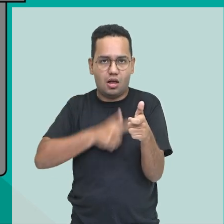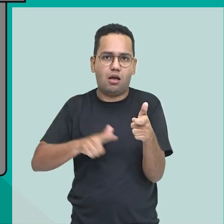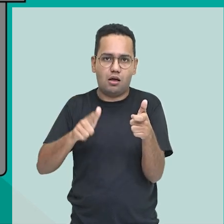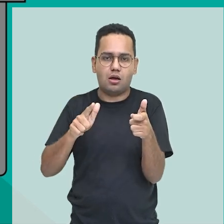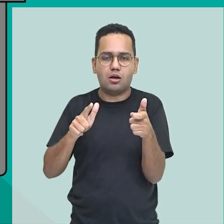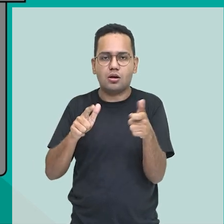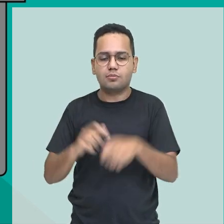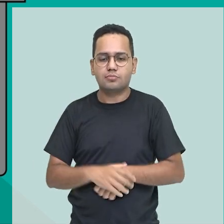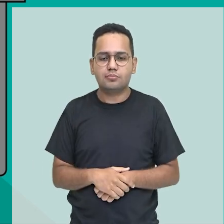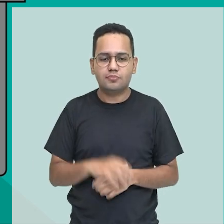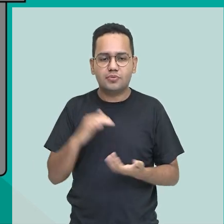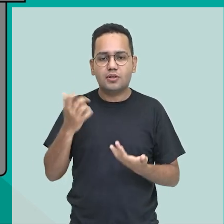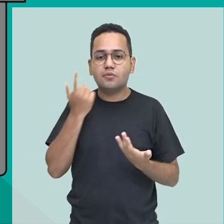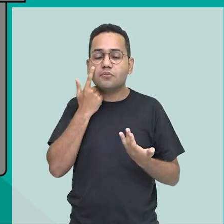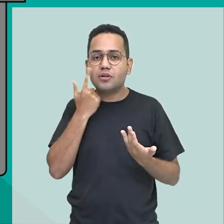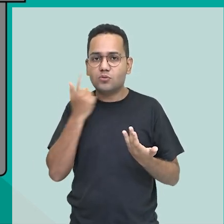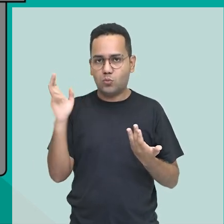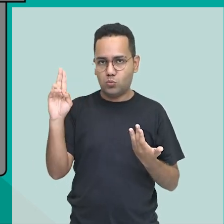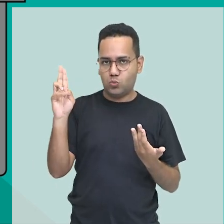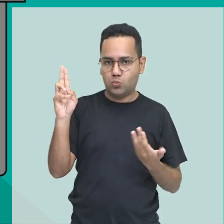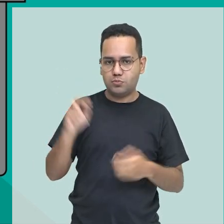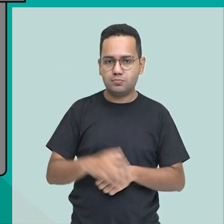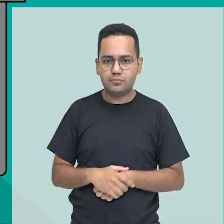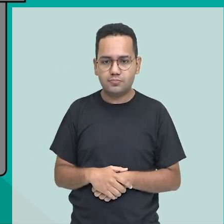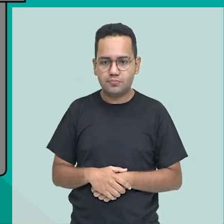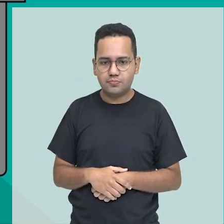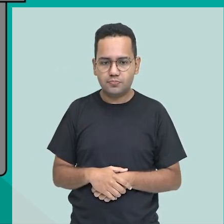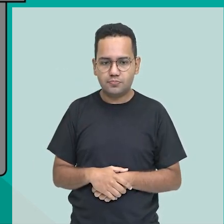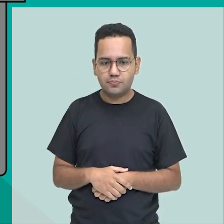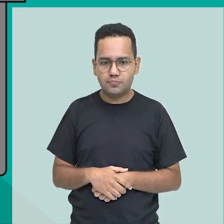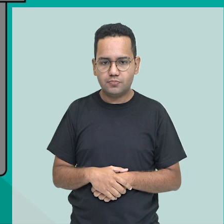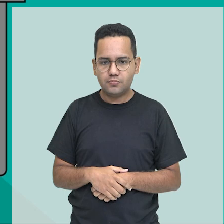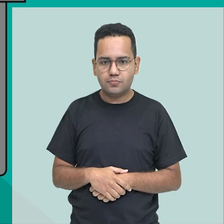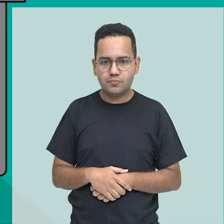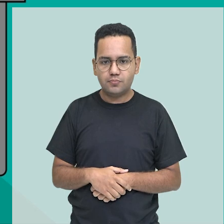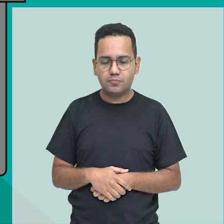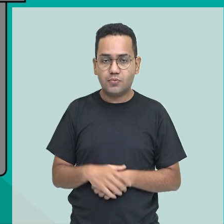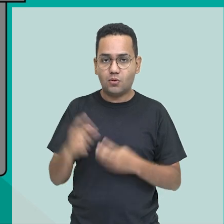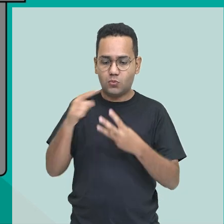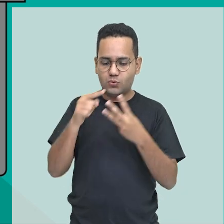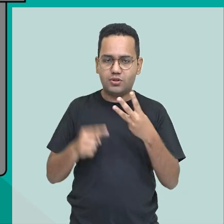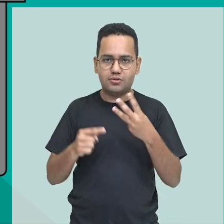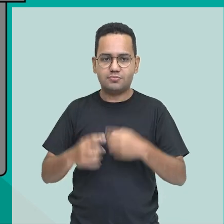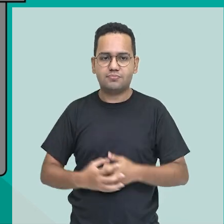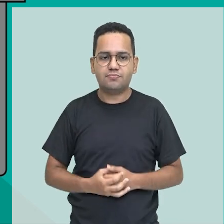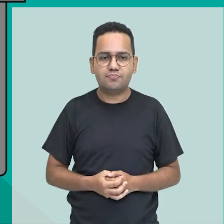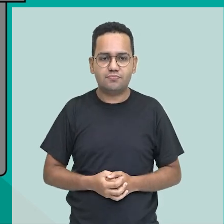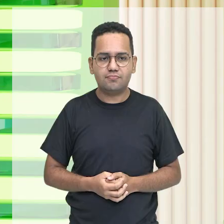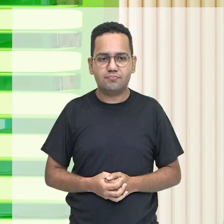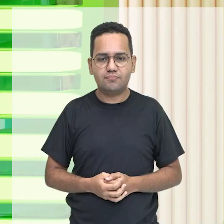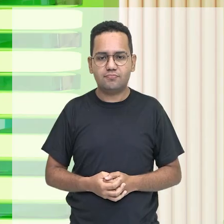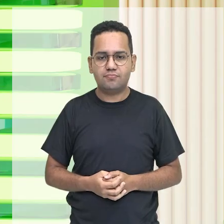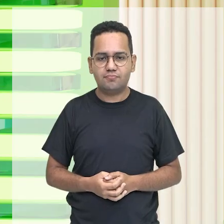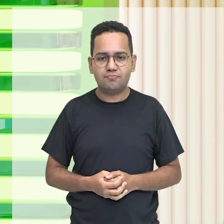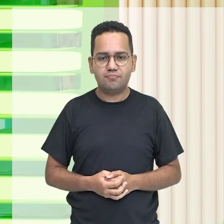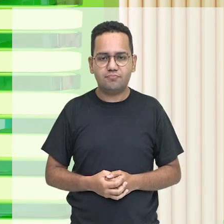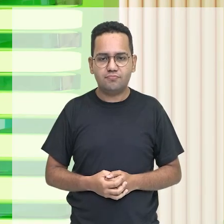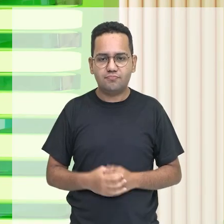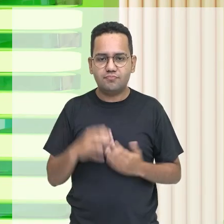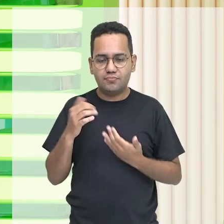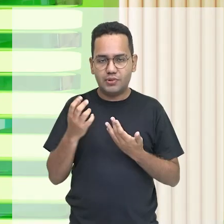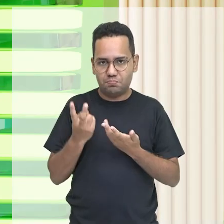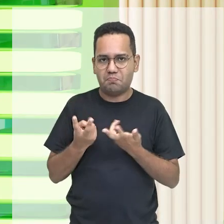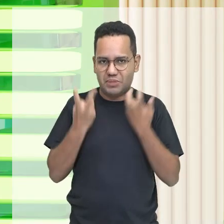aí, convecção, eu tenho a radiação e a condução. Muito bem, pessoal. Perceberam